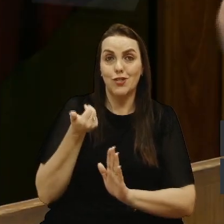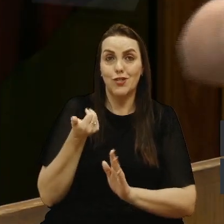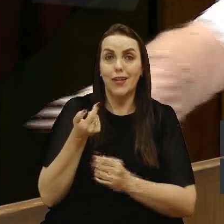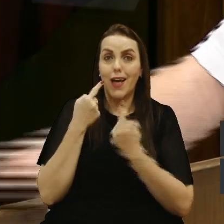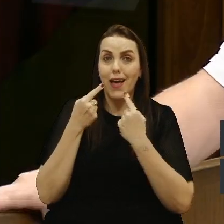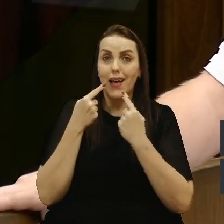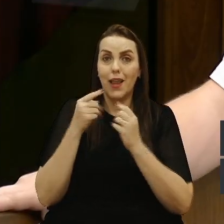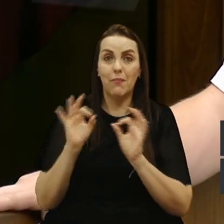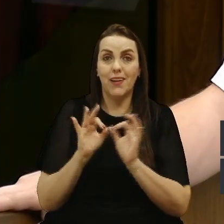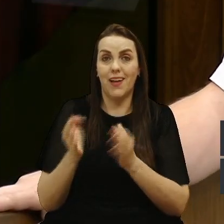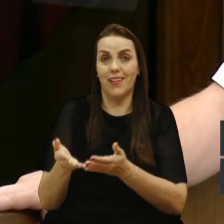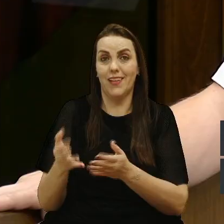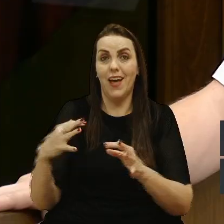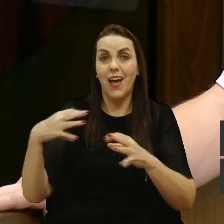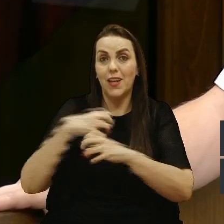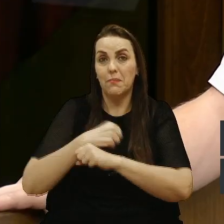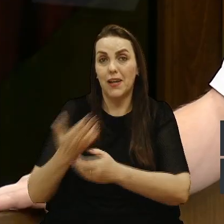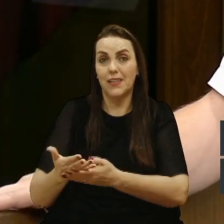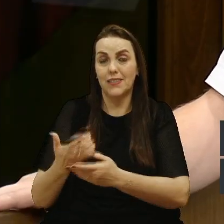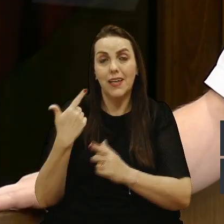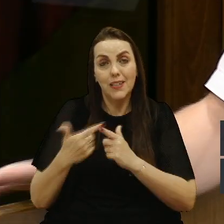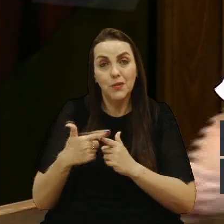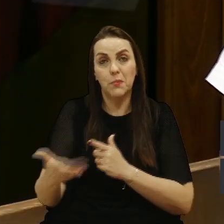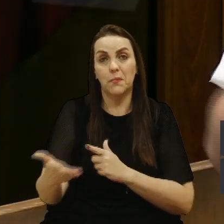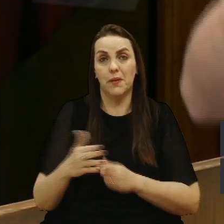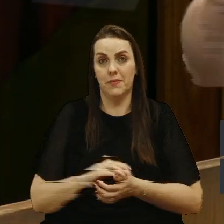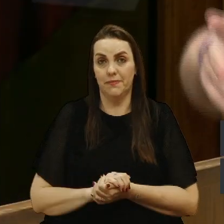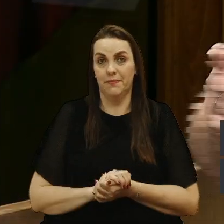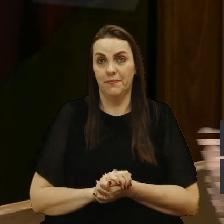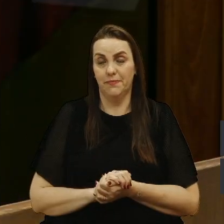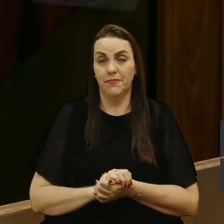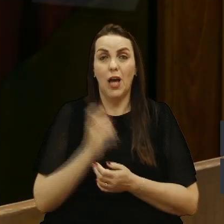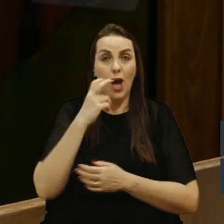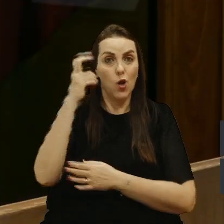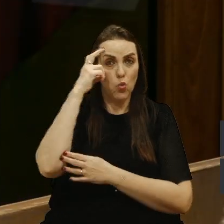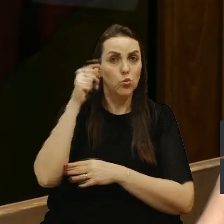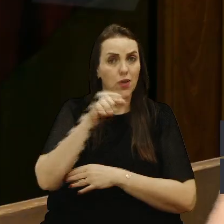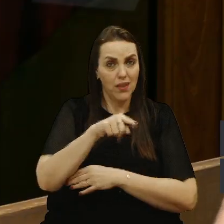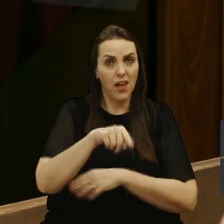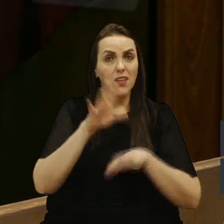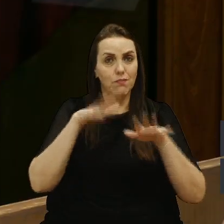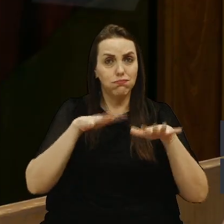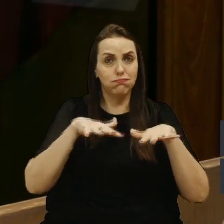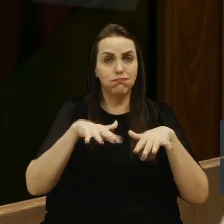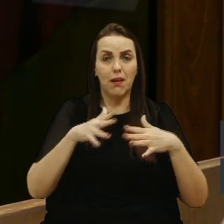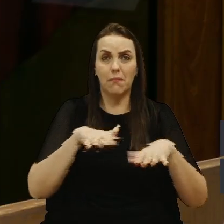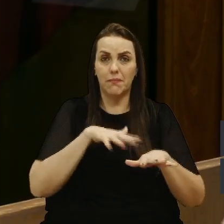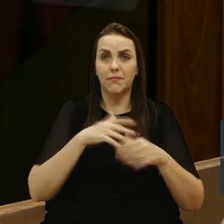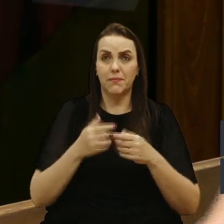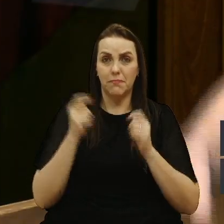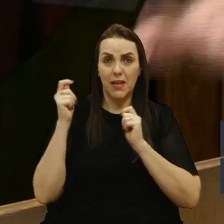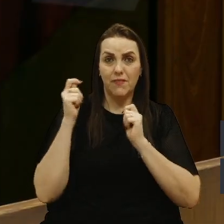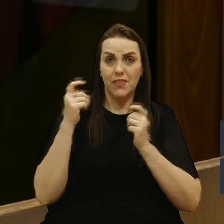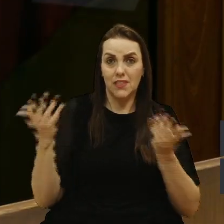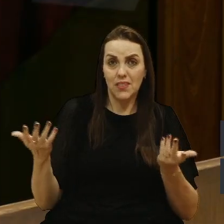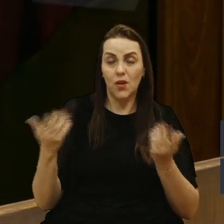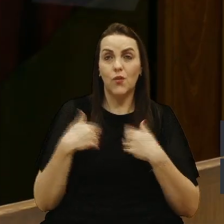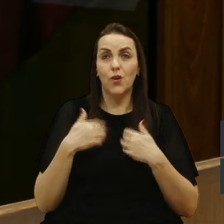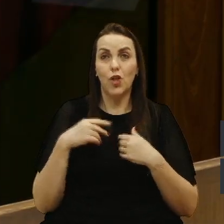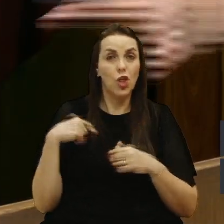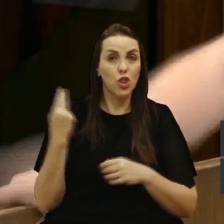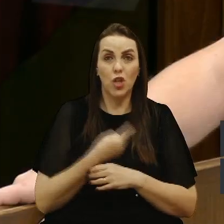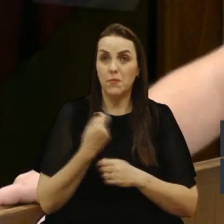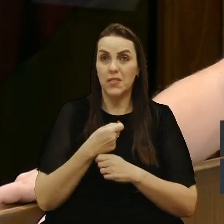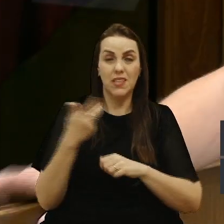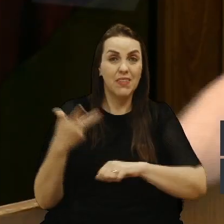de quem não reclama. Esse que é o problema. Que bom que a cultura está aqui se manifestando e uma pena que... Olha, vereador Andressa, nós devíamos trazer até a